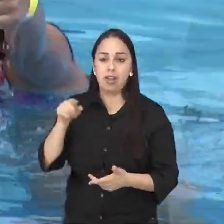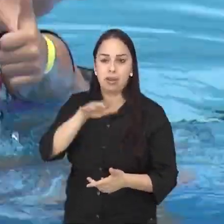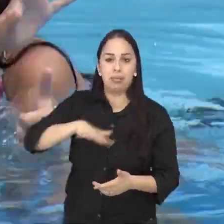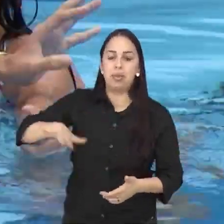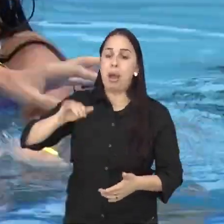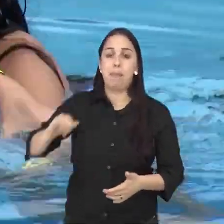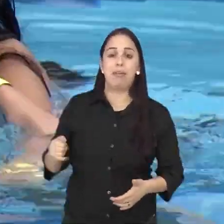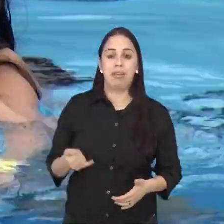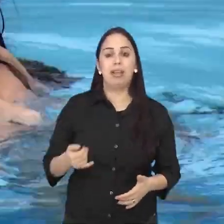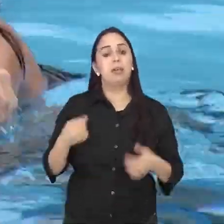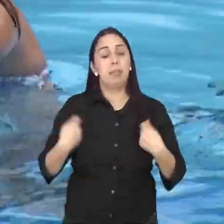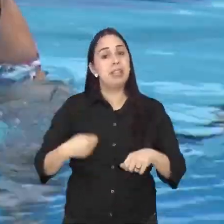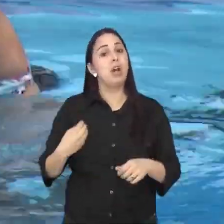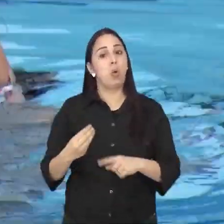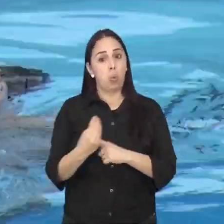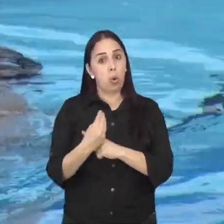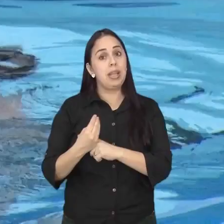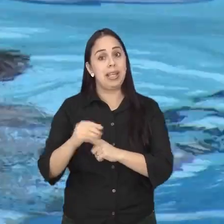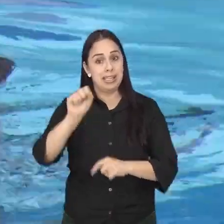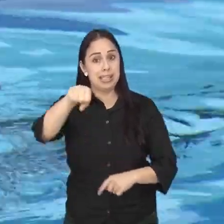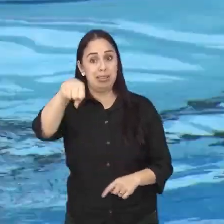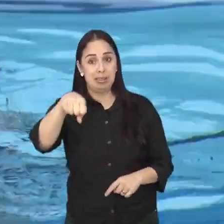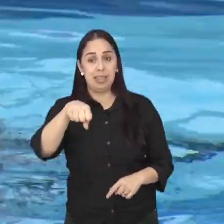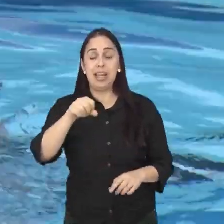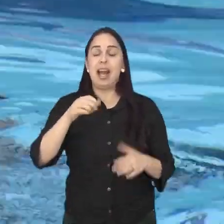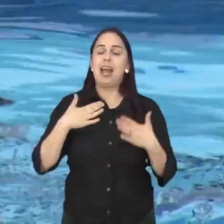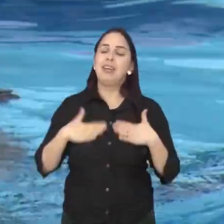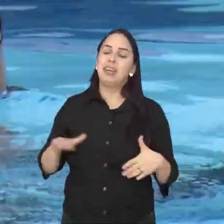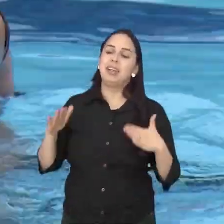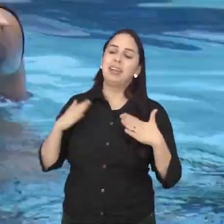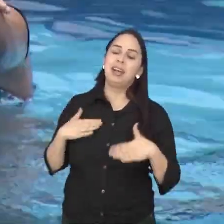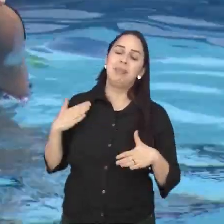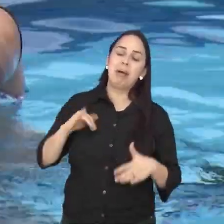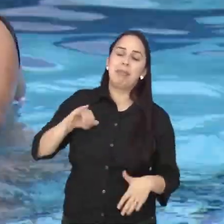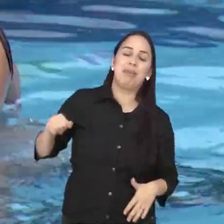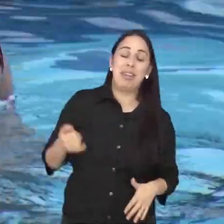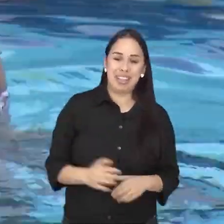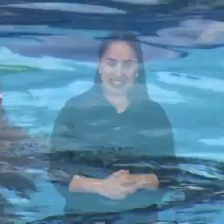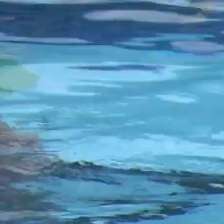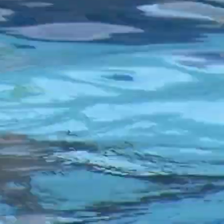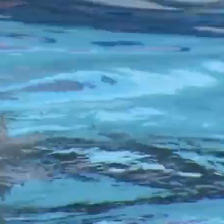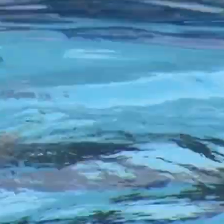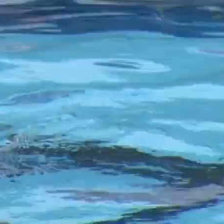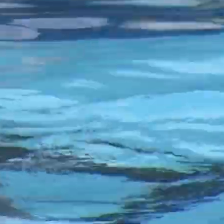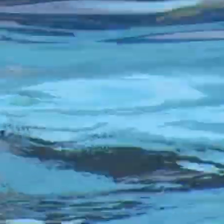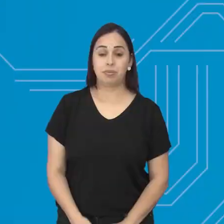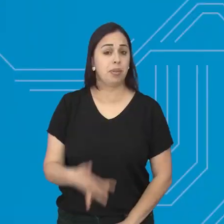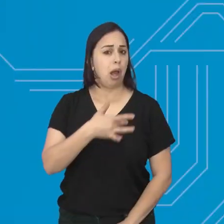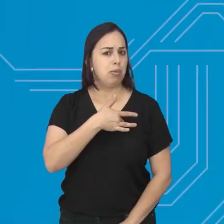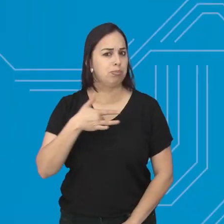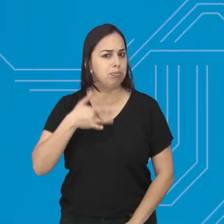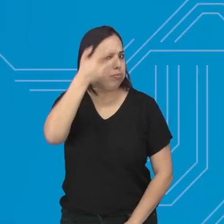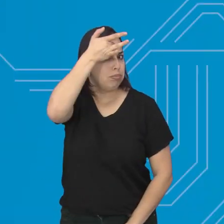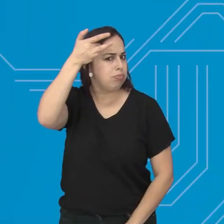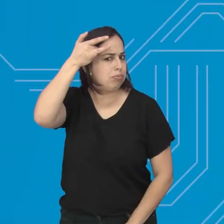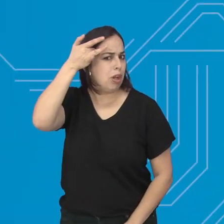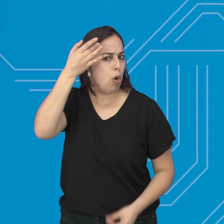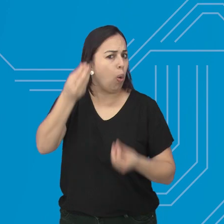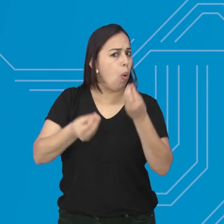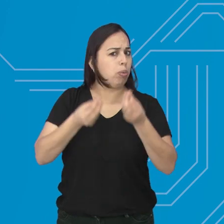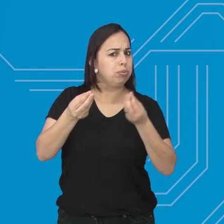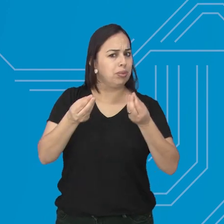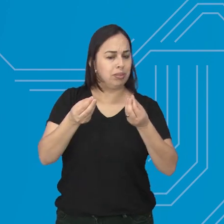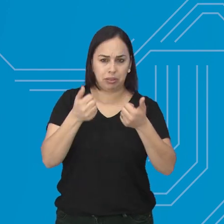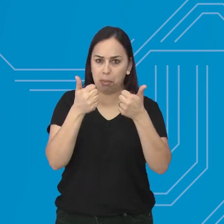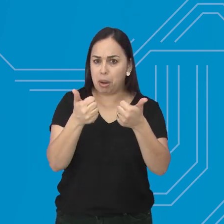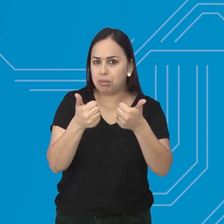divertindo, então tem que cuidar mesmo, né? Então você fica mais tranquilo para curtir com a família no verão. E como tá a sua saúde